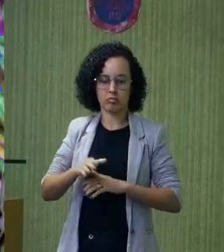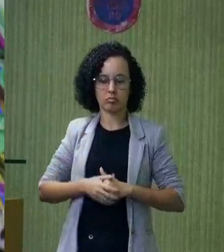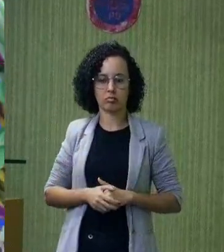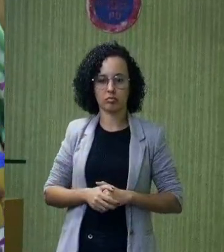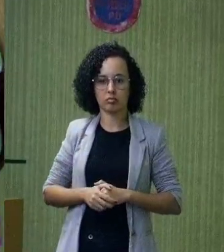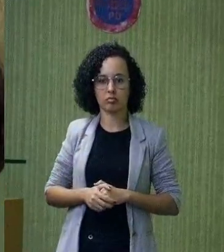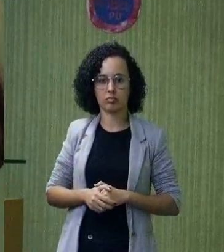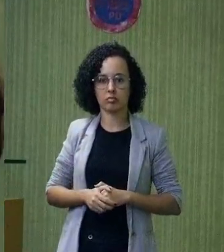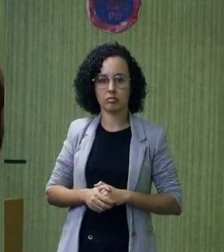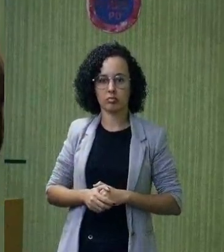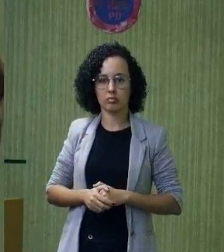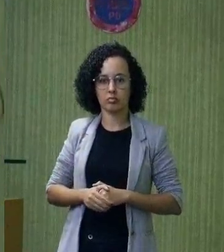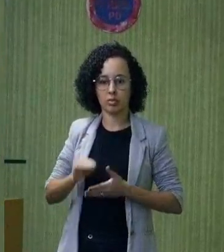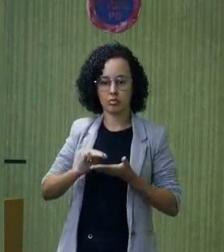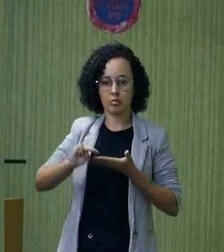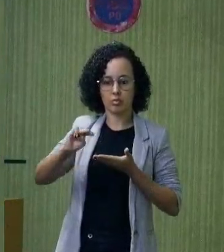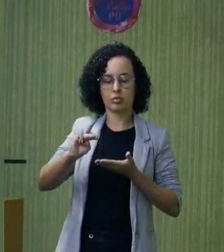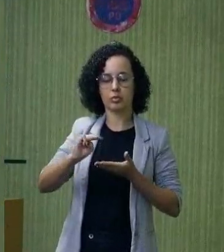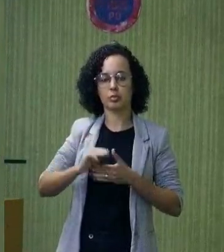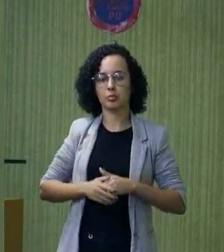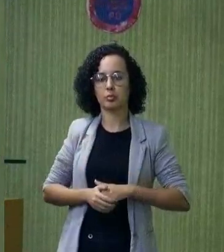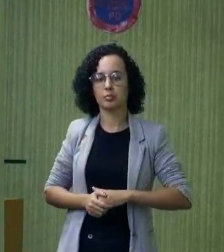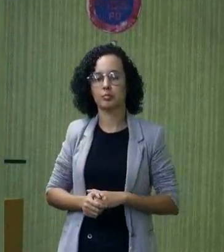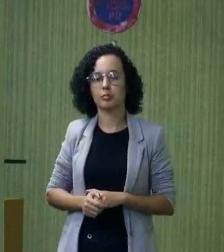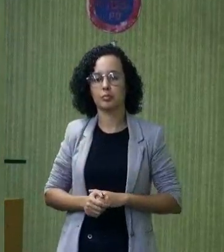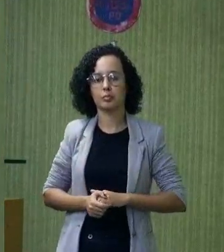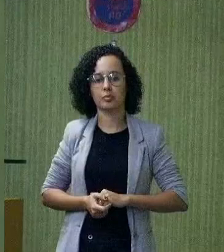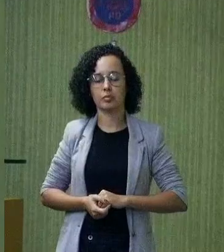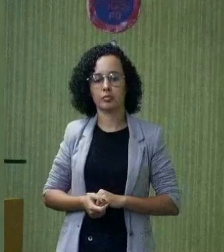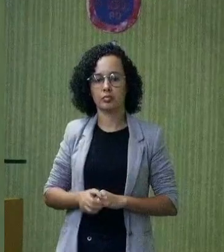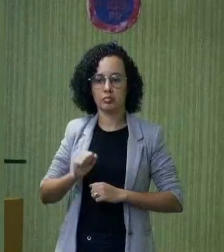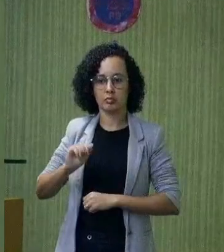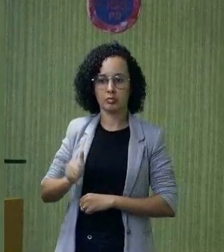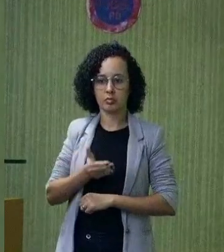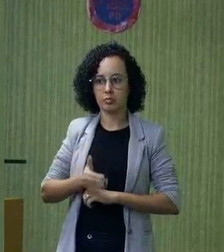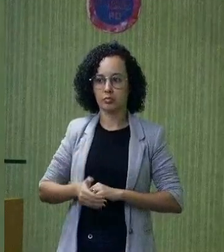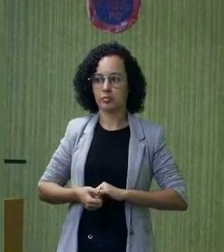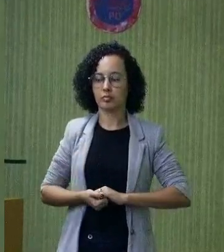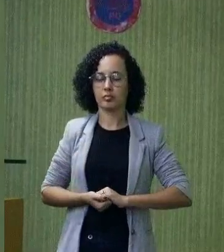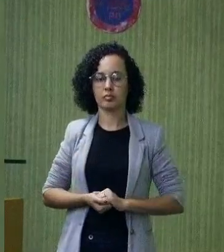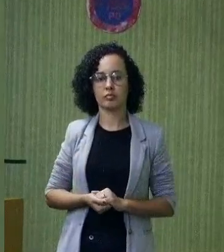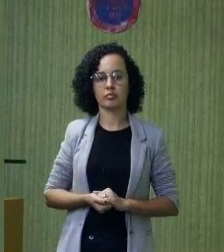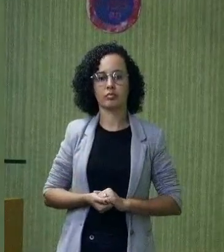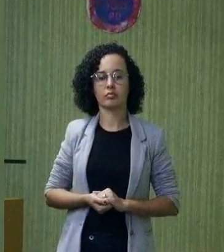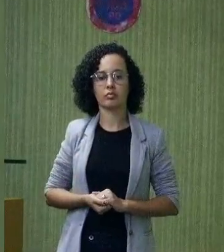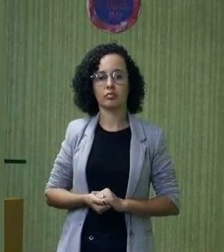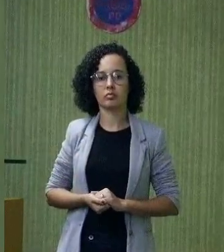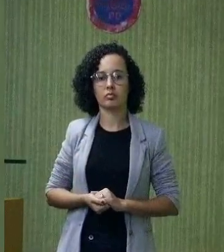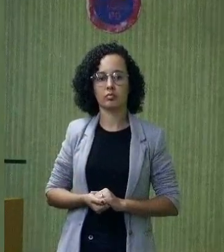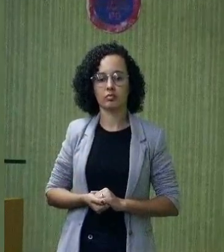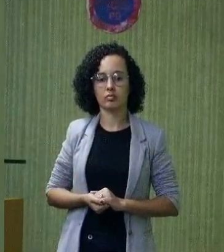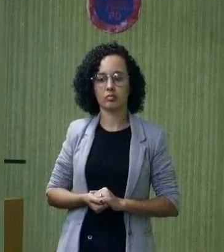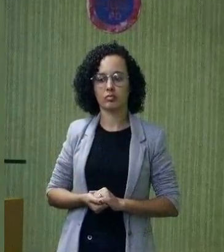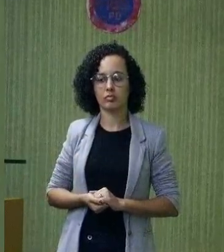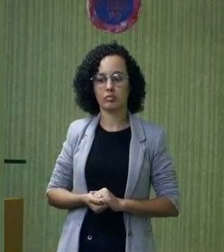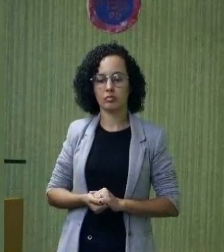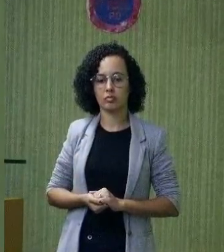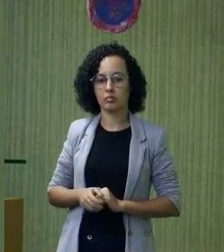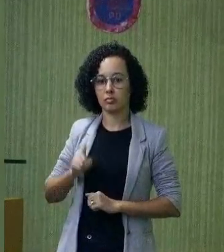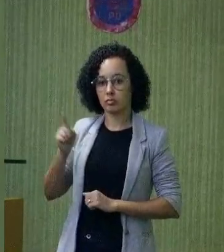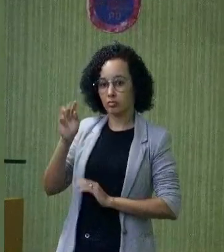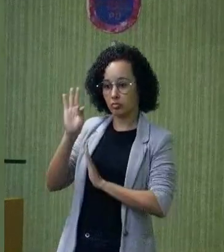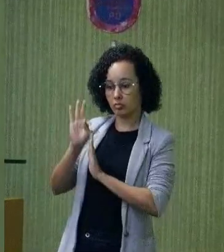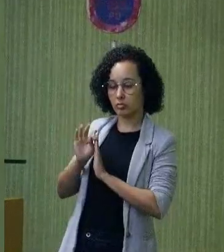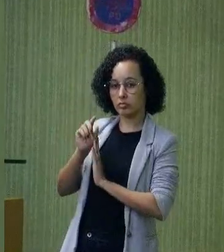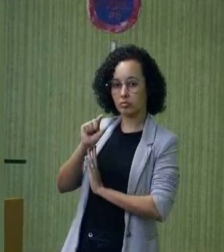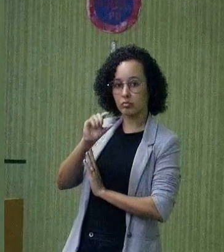minuta que nós encaminhamos para os colegas eh pode passar eh essa minuta aqui mais ou menos aqui é a